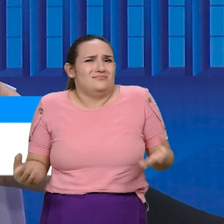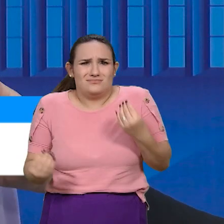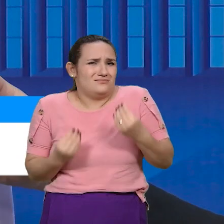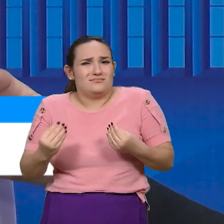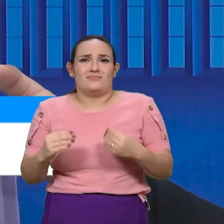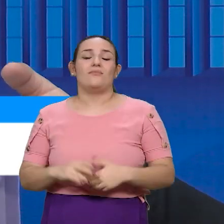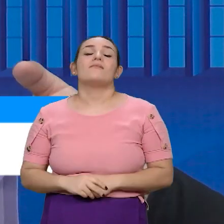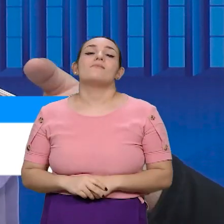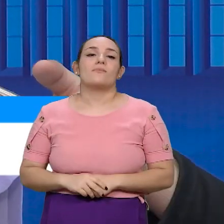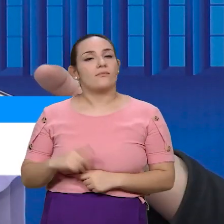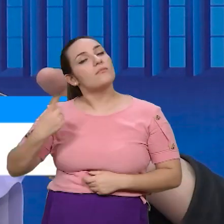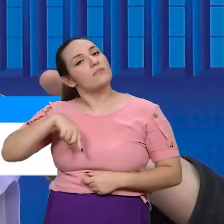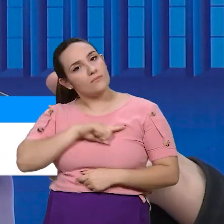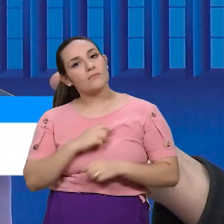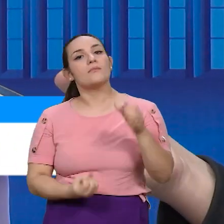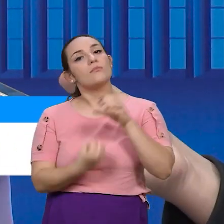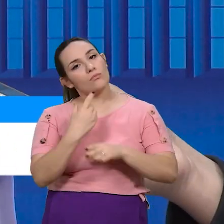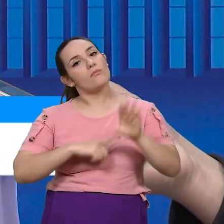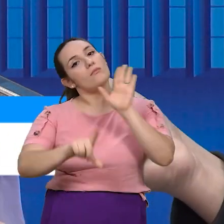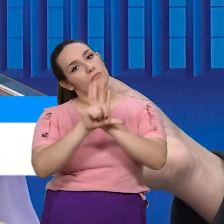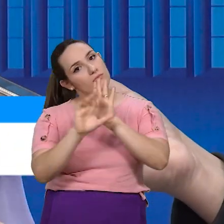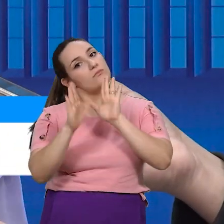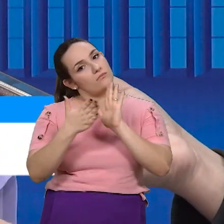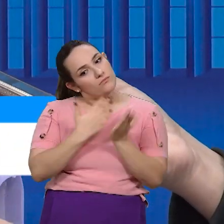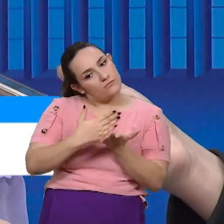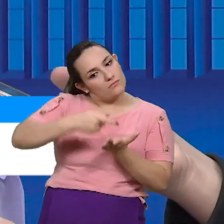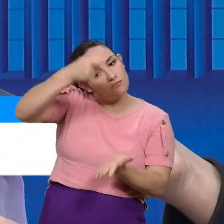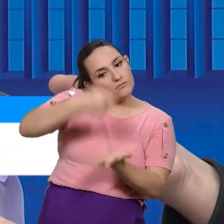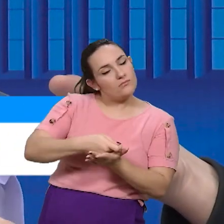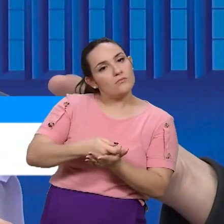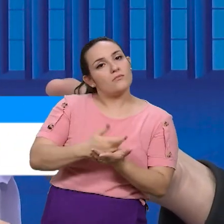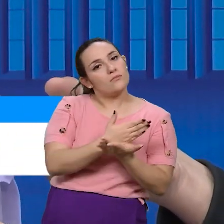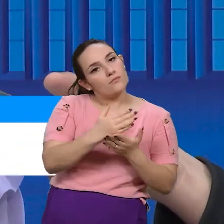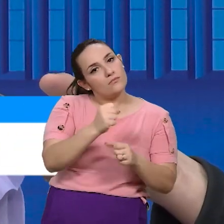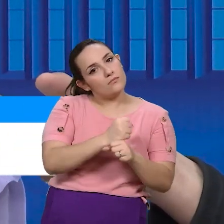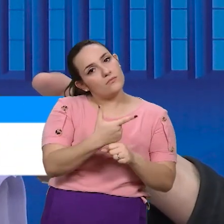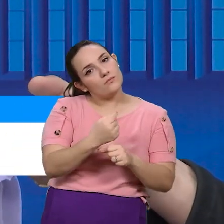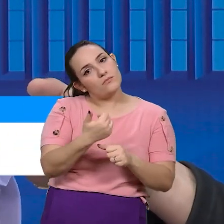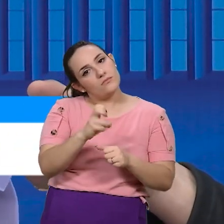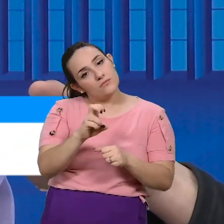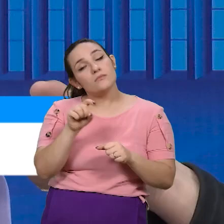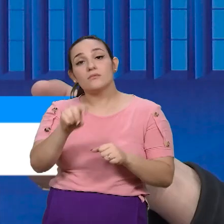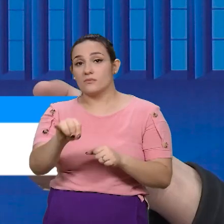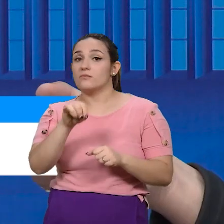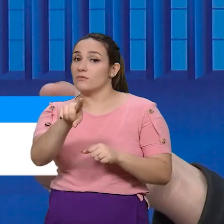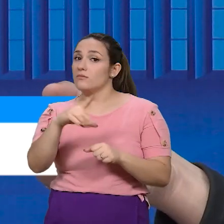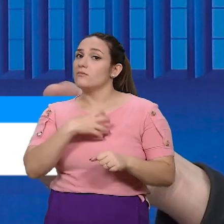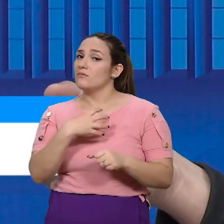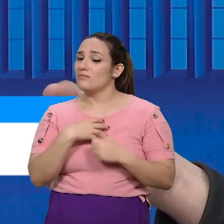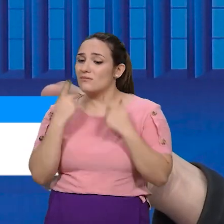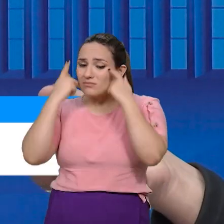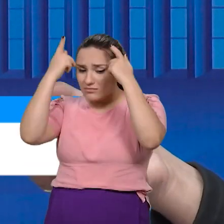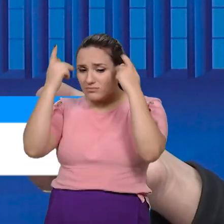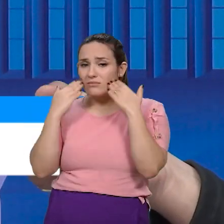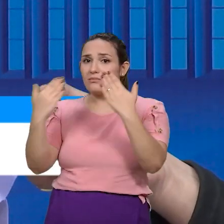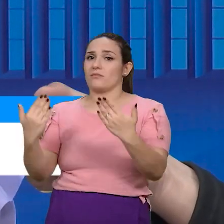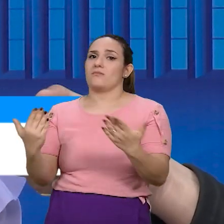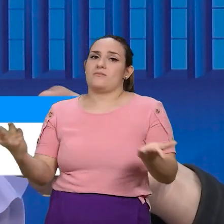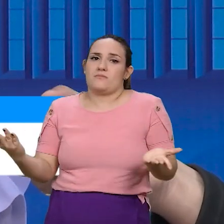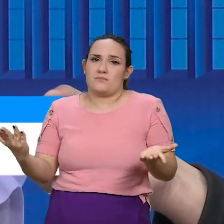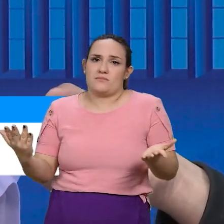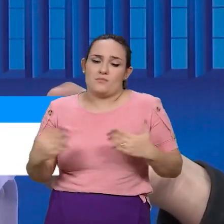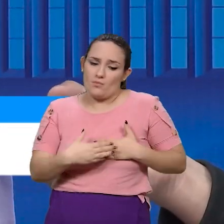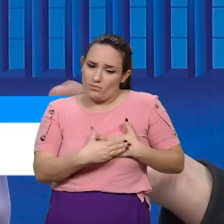que é um absurdo, né? Então, nós entramos com essa lei, ela está em vigor desde 2015, então qualquer mulher que se sentir